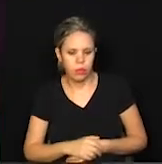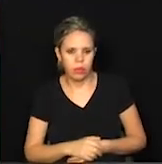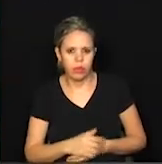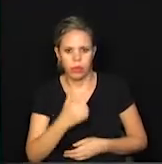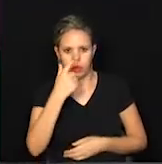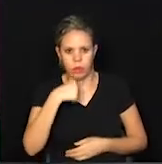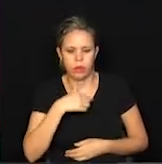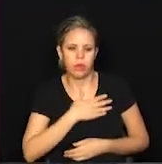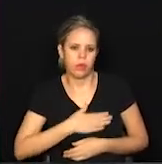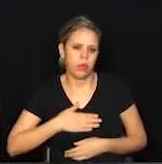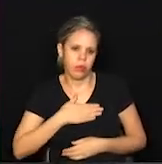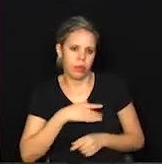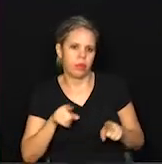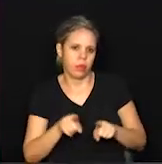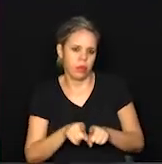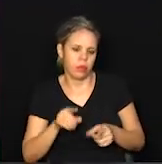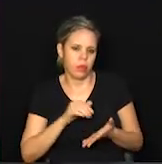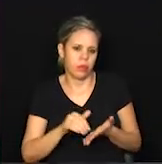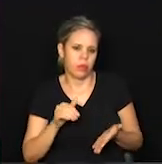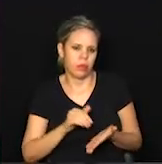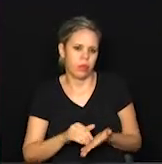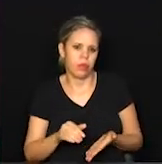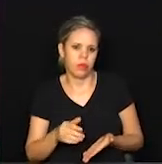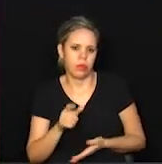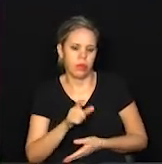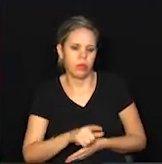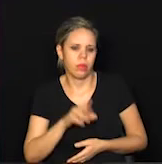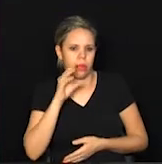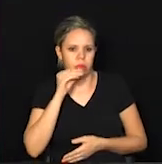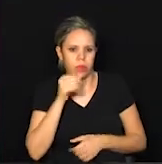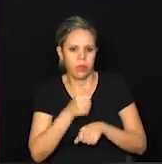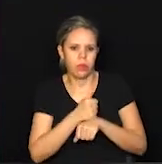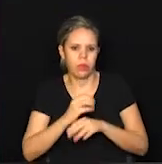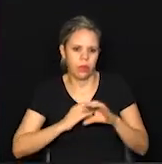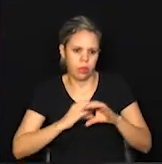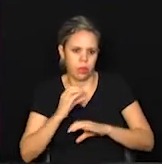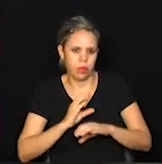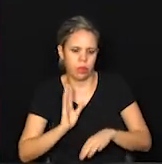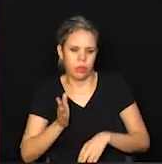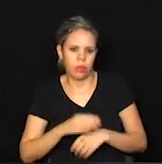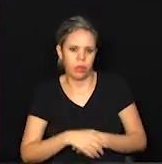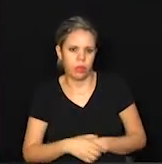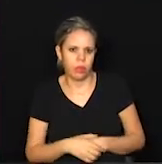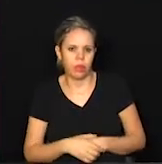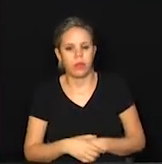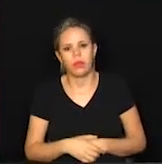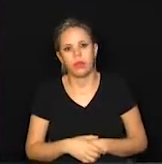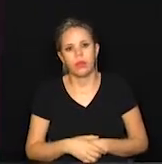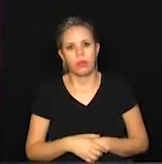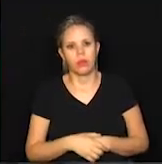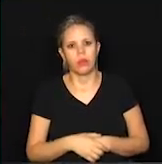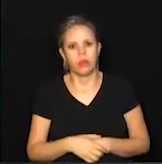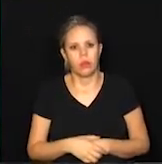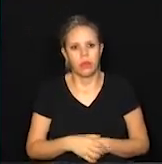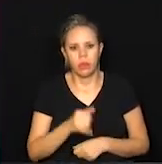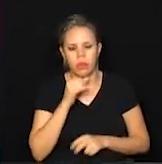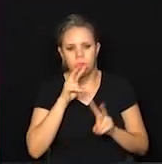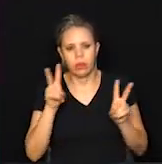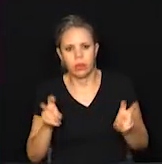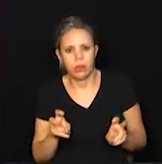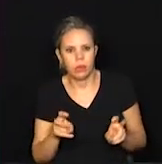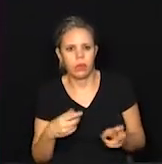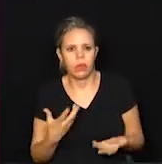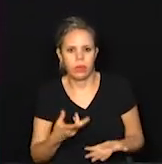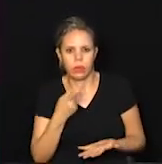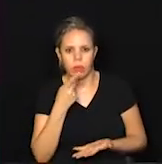Fico bastante contente também pelo secretário ser um funcionário de carreira. E aí é nessa questão mais ou menos que eu